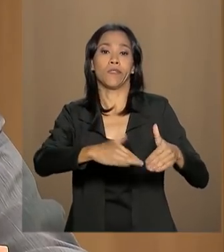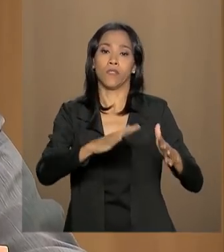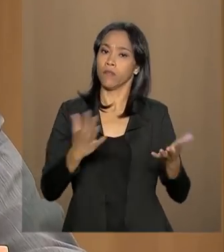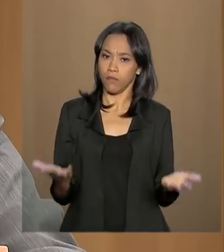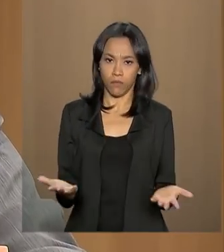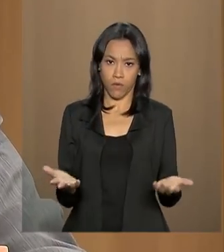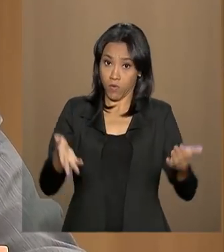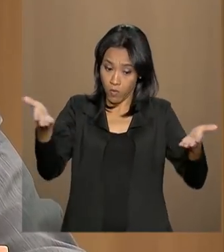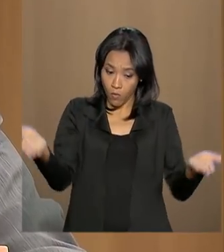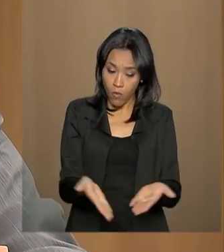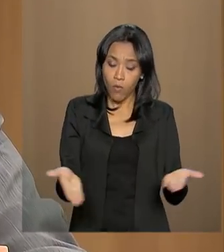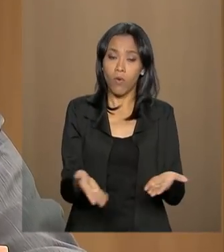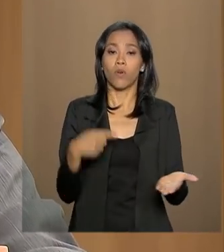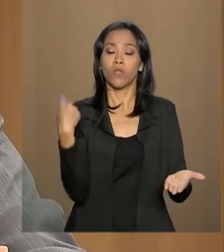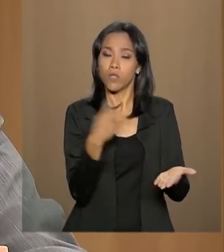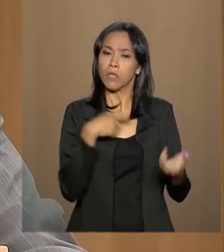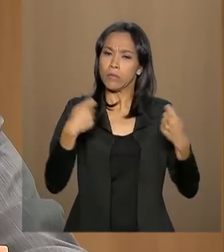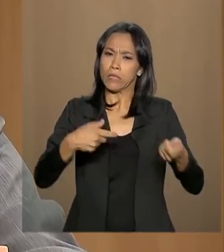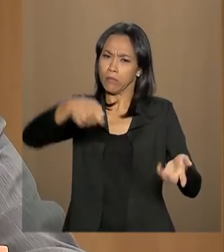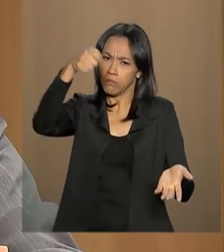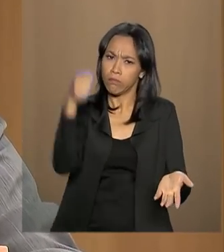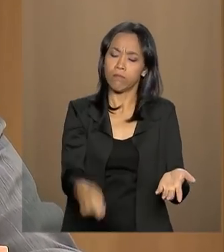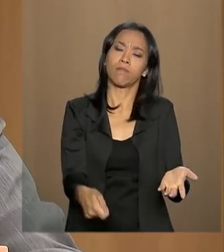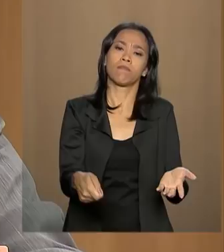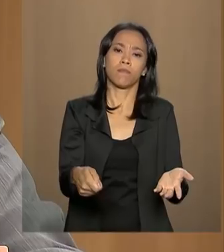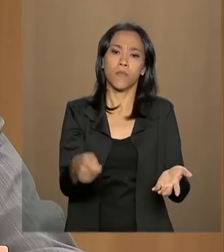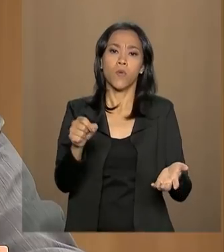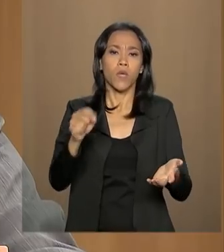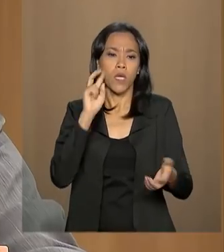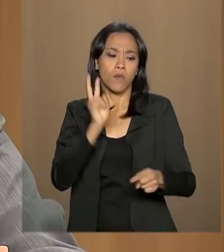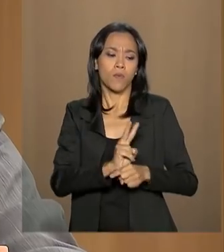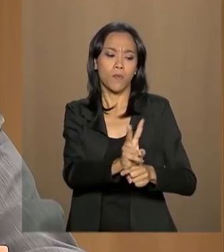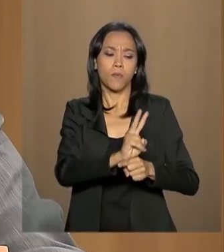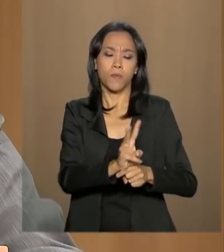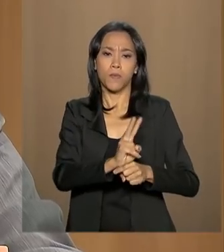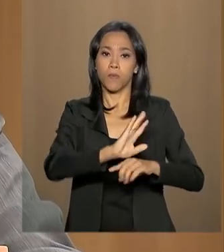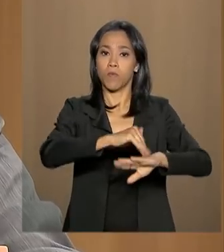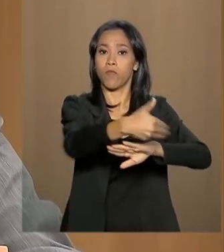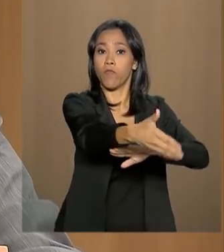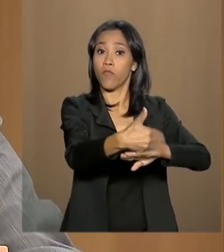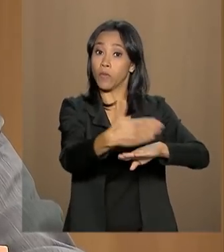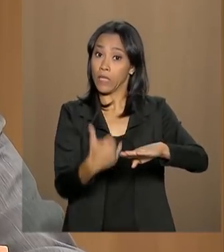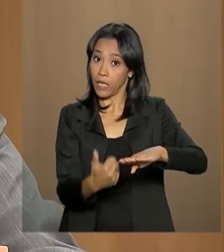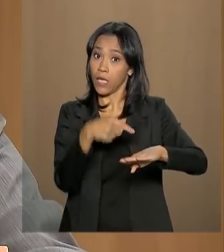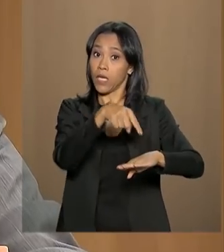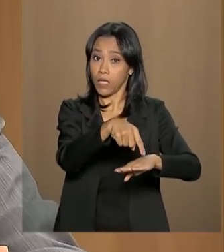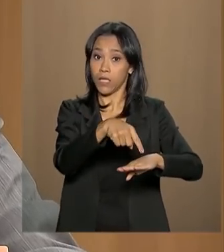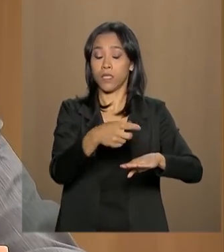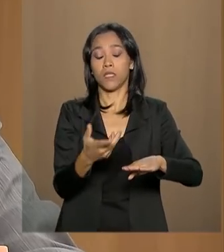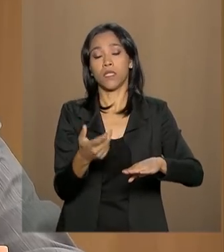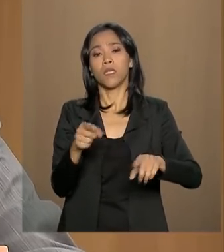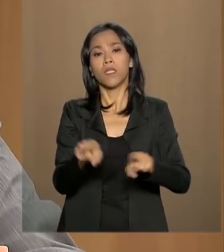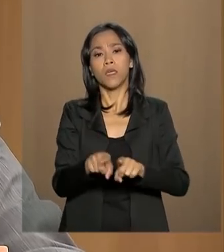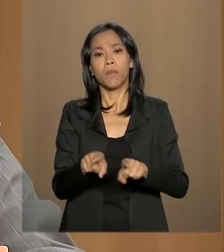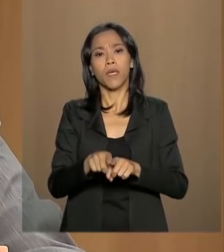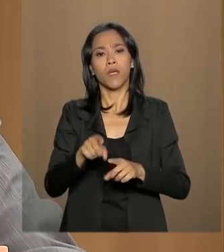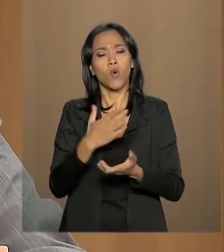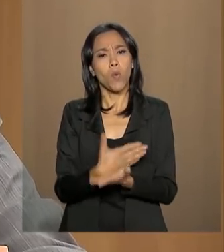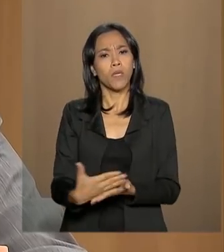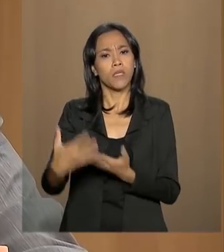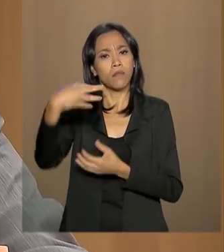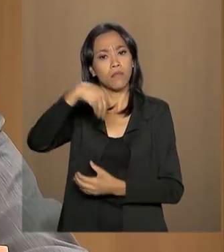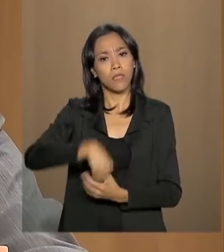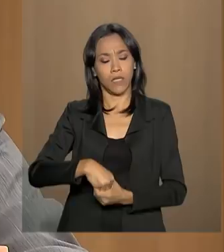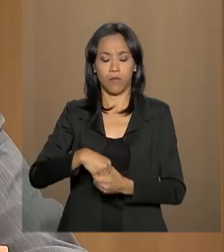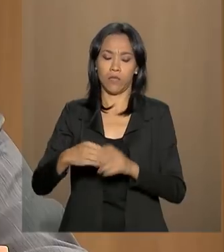que ser muito incisivos num patrulhamento nas fronteiras, começar com o tripé da segurança pública, que eu sempre falo,